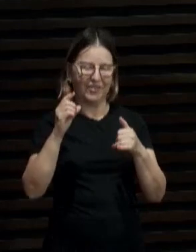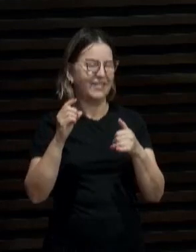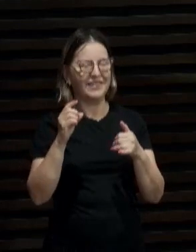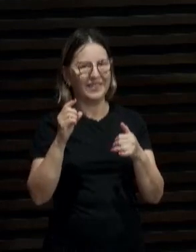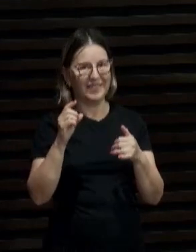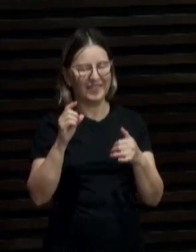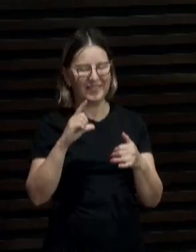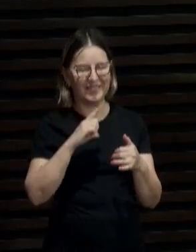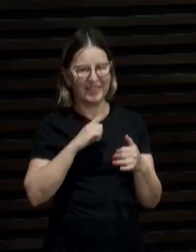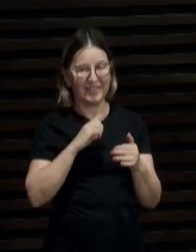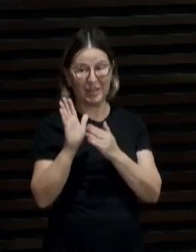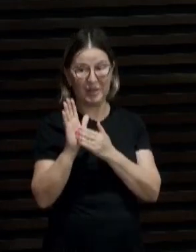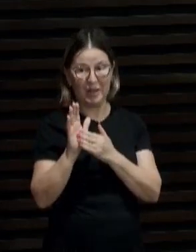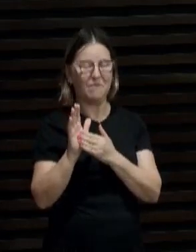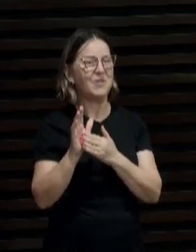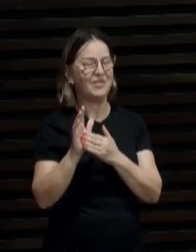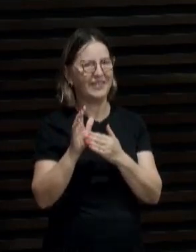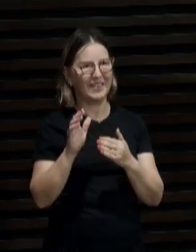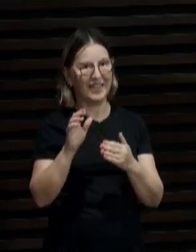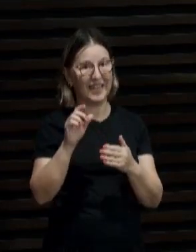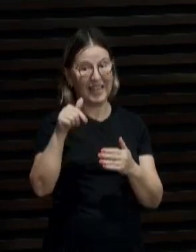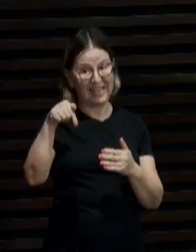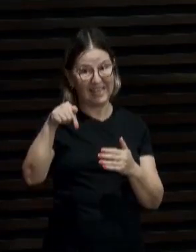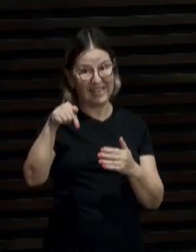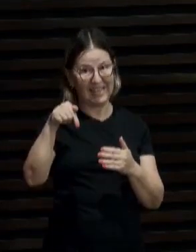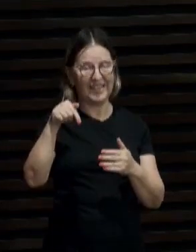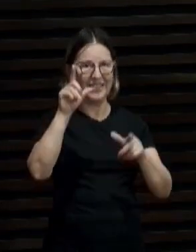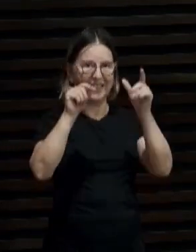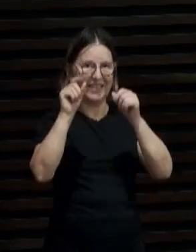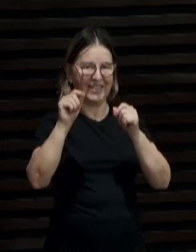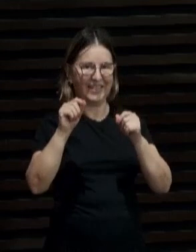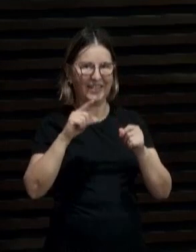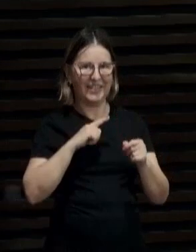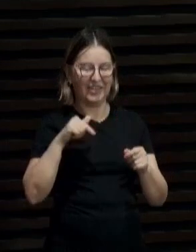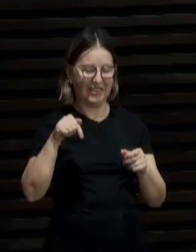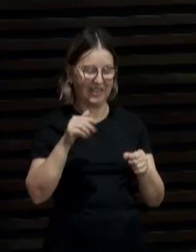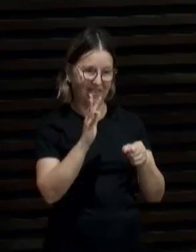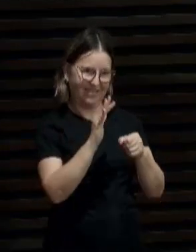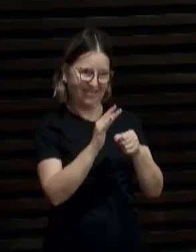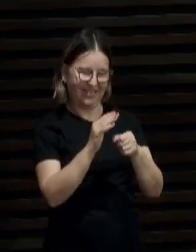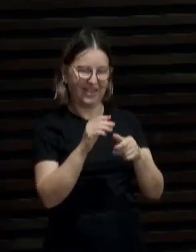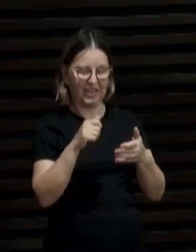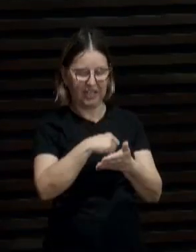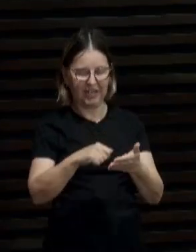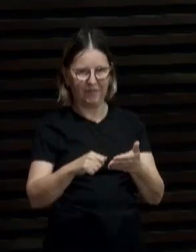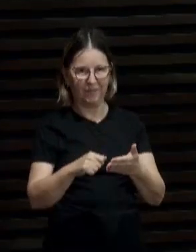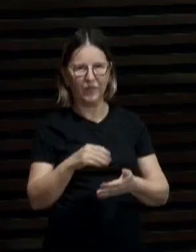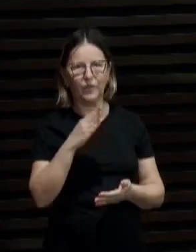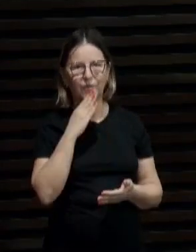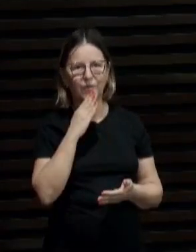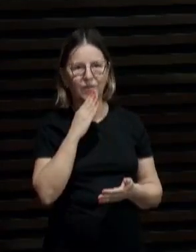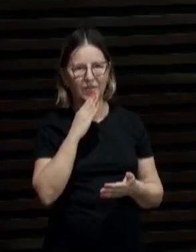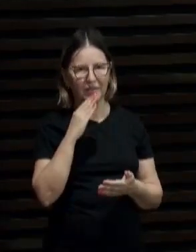7 estrelas e que anda no meio dos 7 candeeiros de ouro. Conheço as tuas obras, tanto